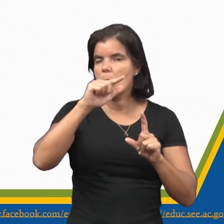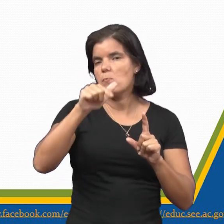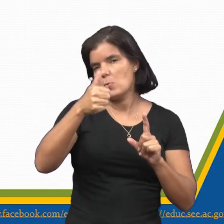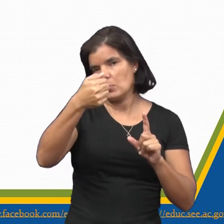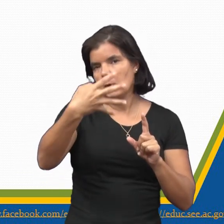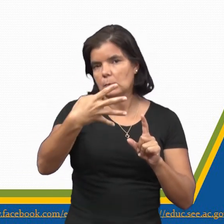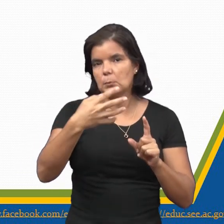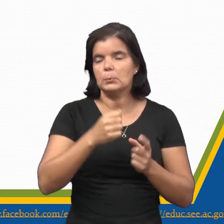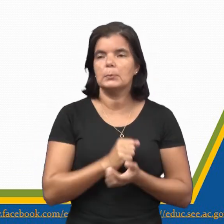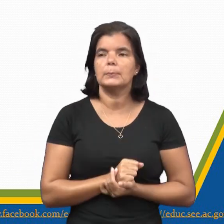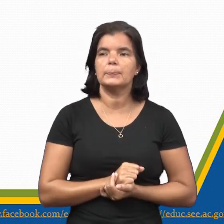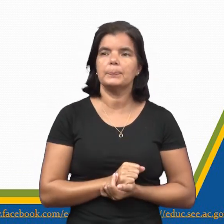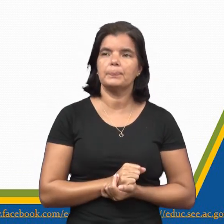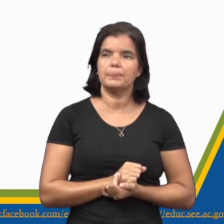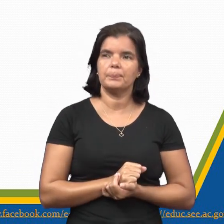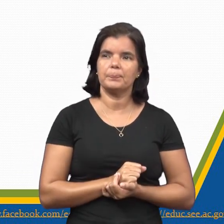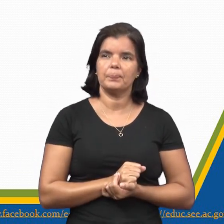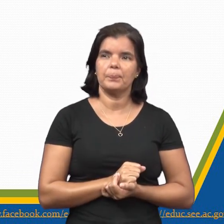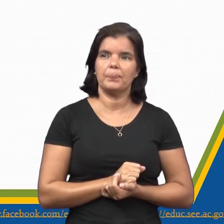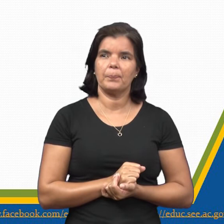3,14.